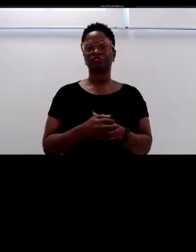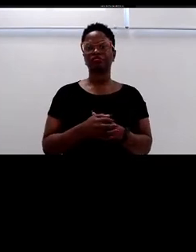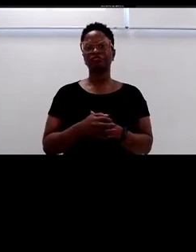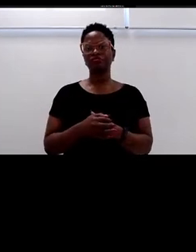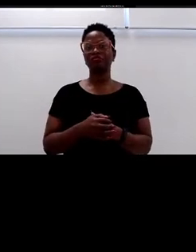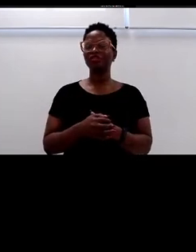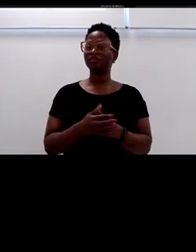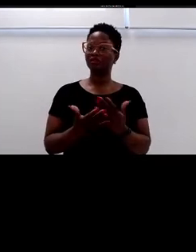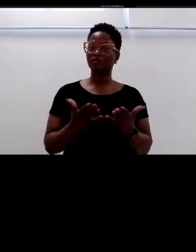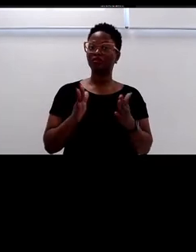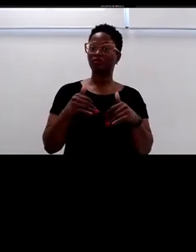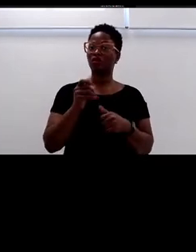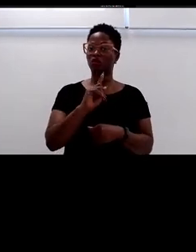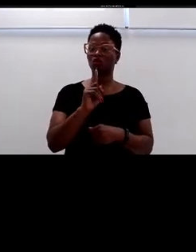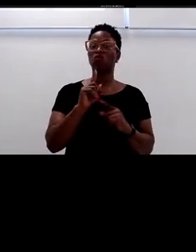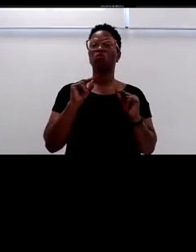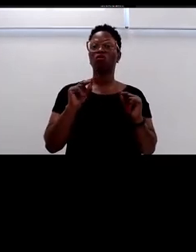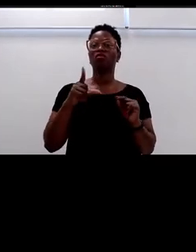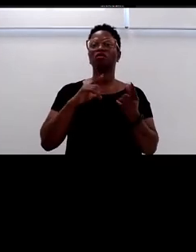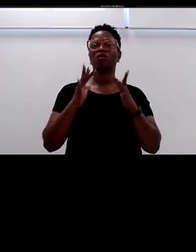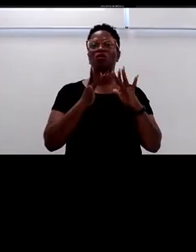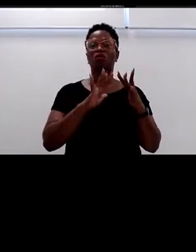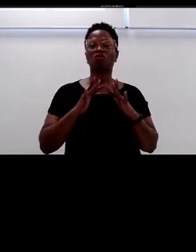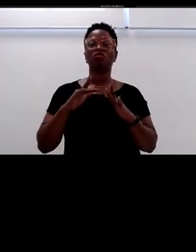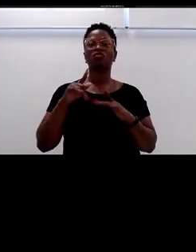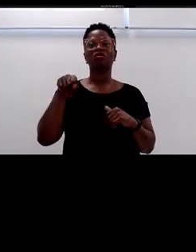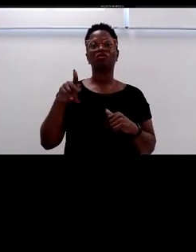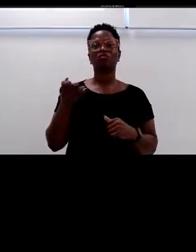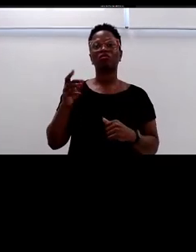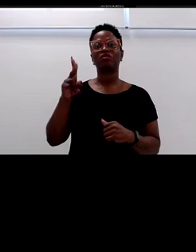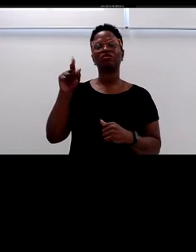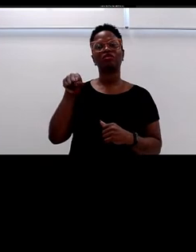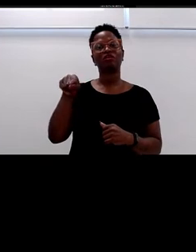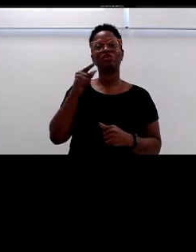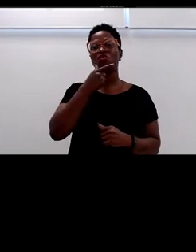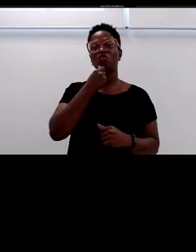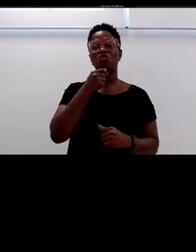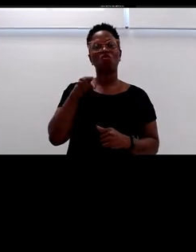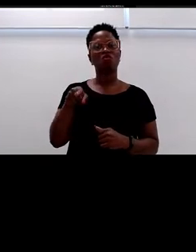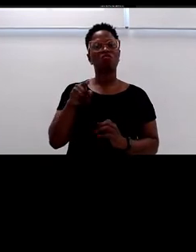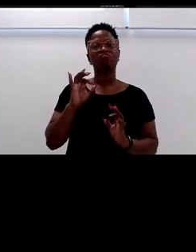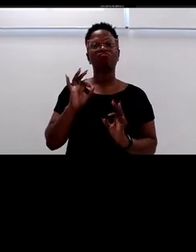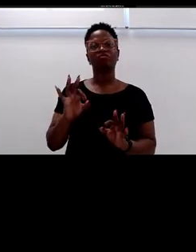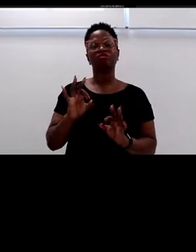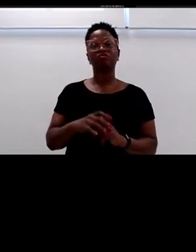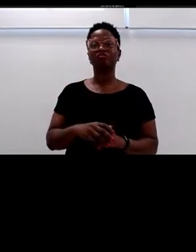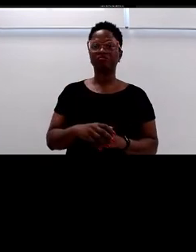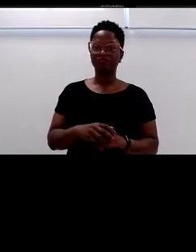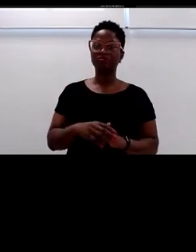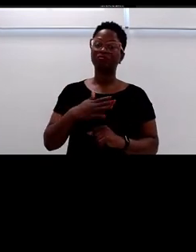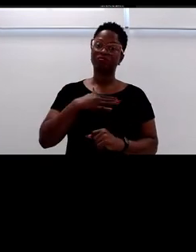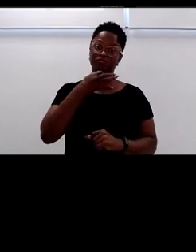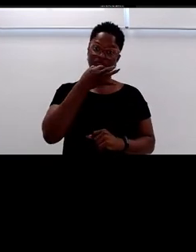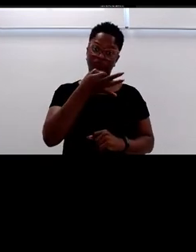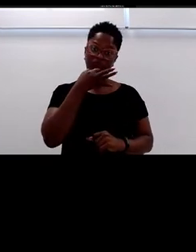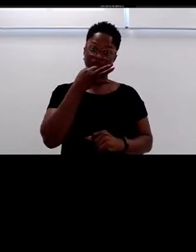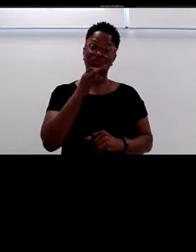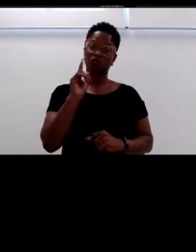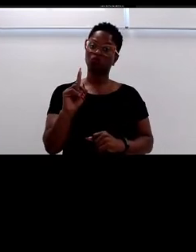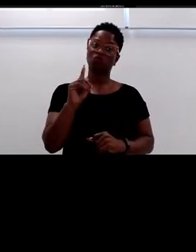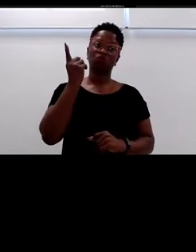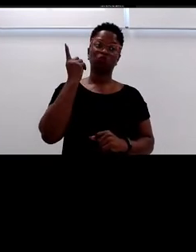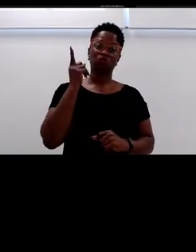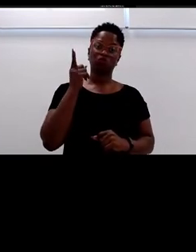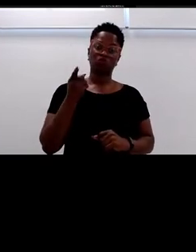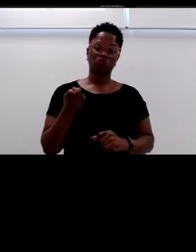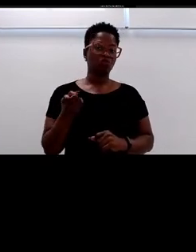melhor do que ter contato com o Bandeira, que é um cara na minha opinião, o último dos moicanos. O cara